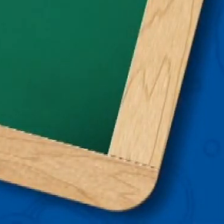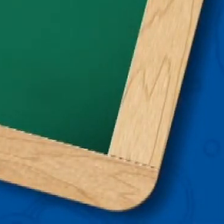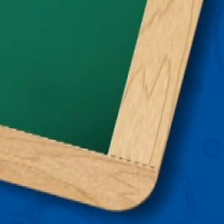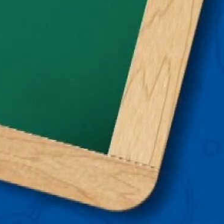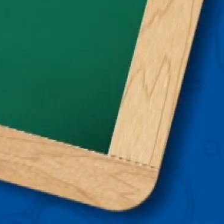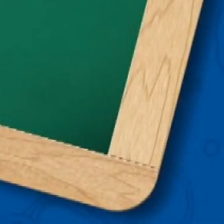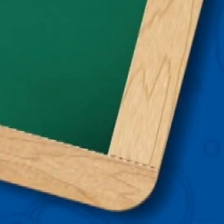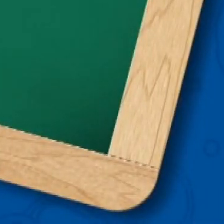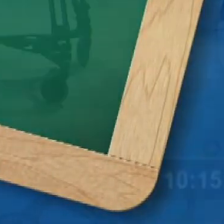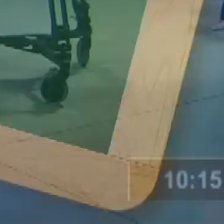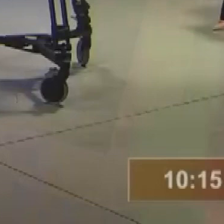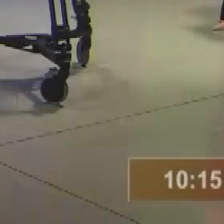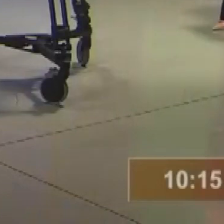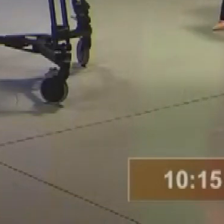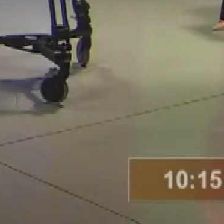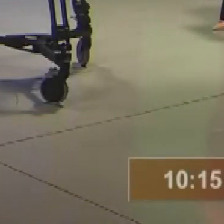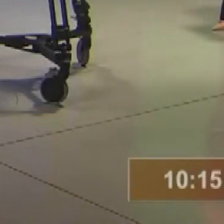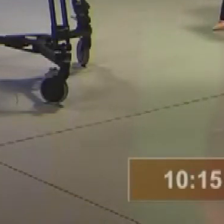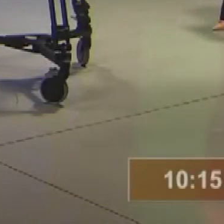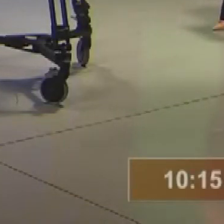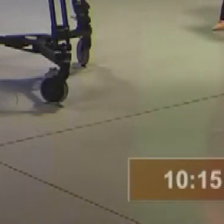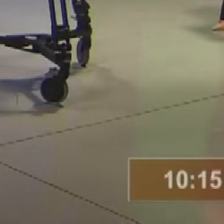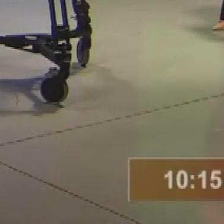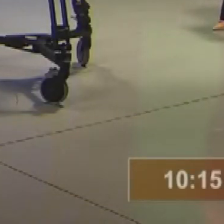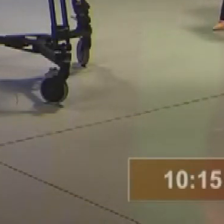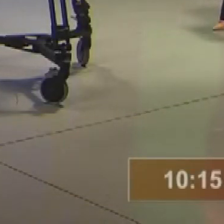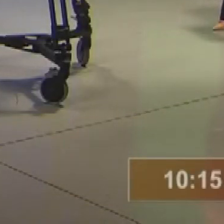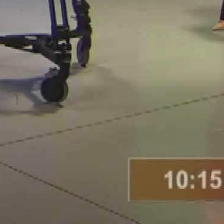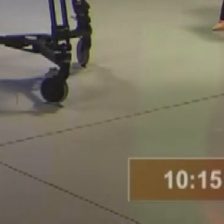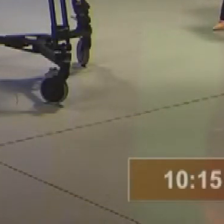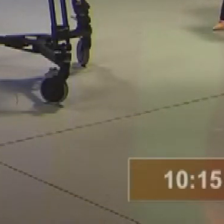aí e